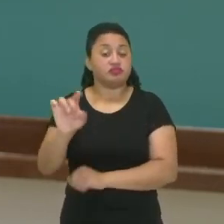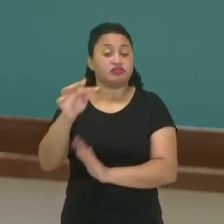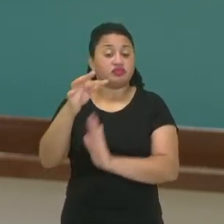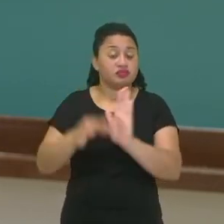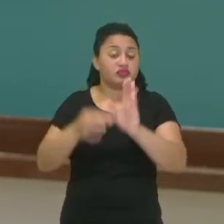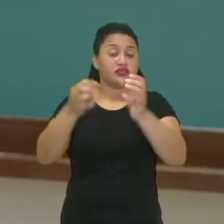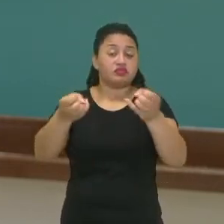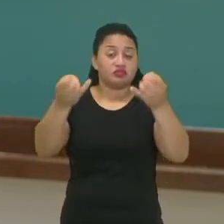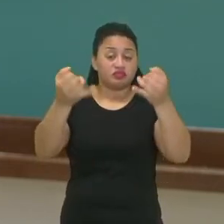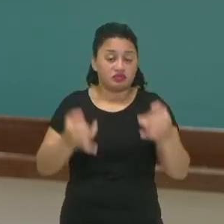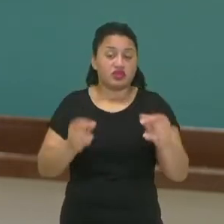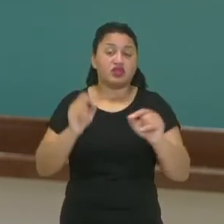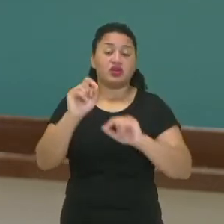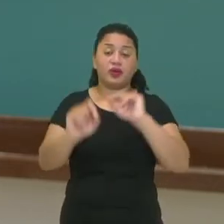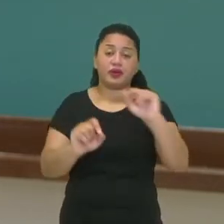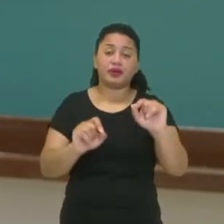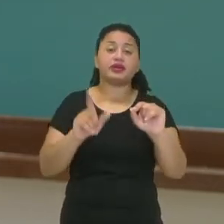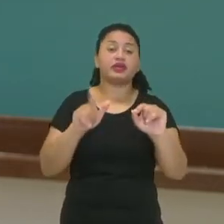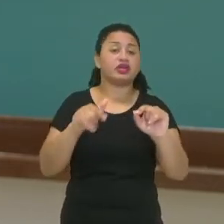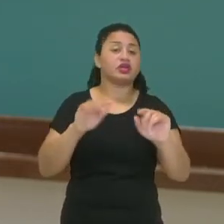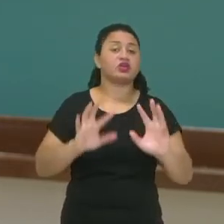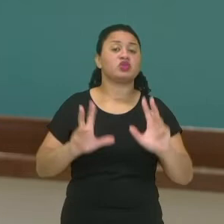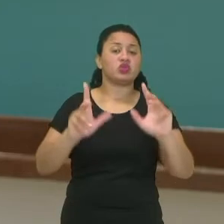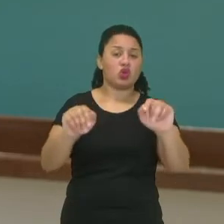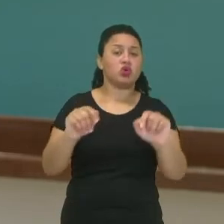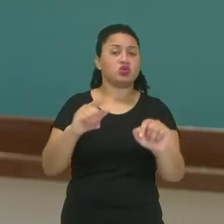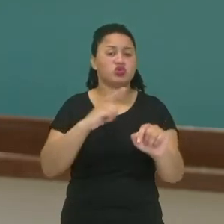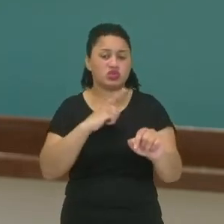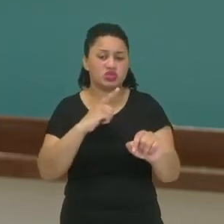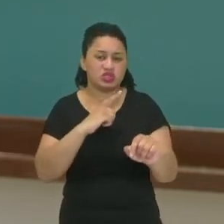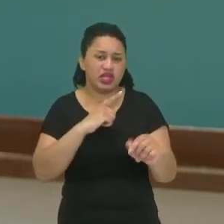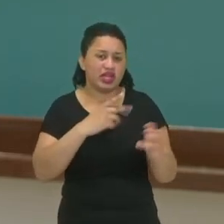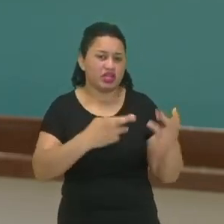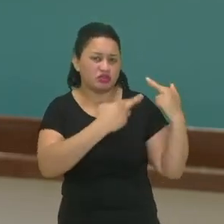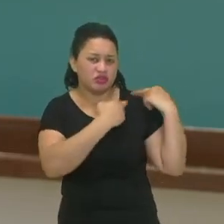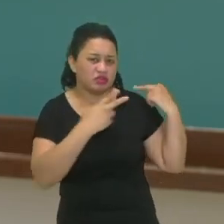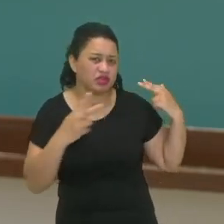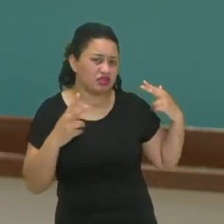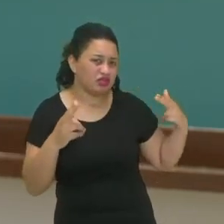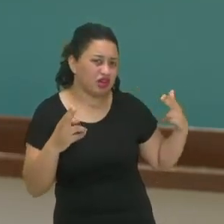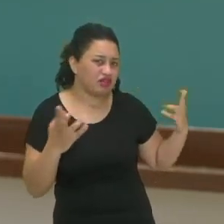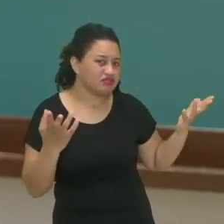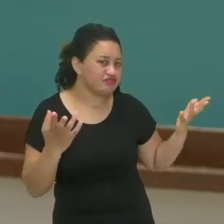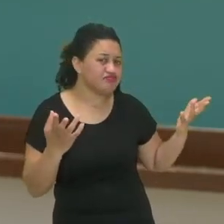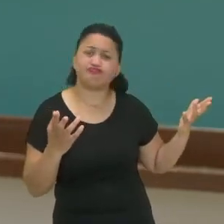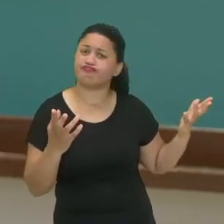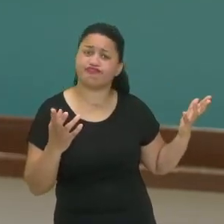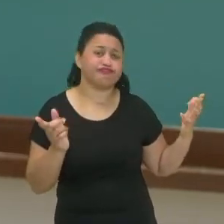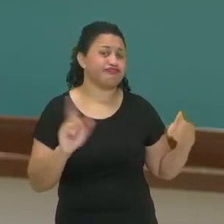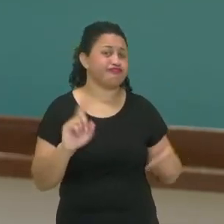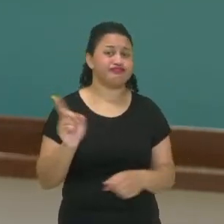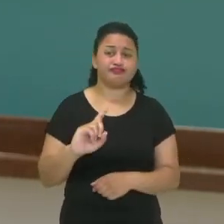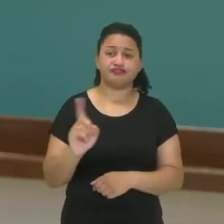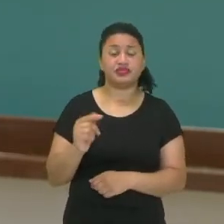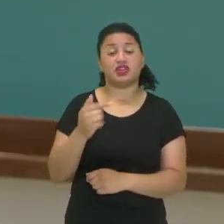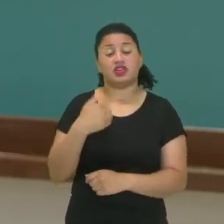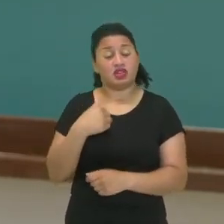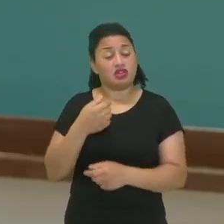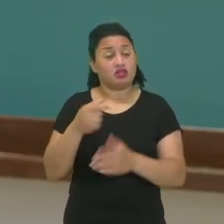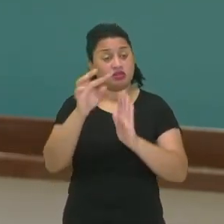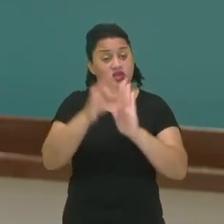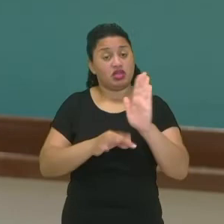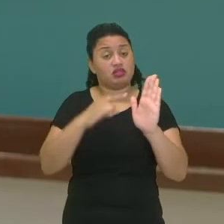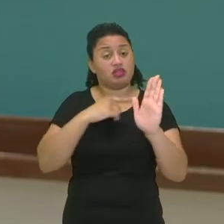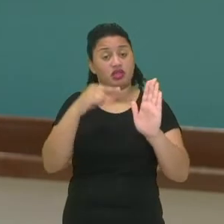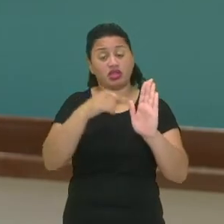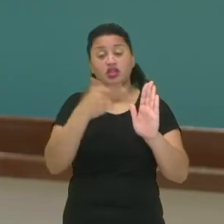para isso, fala nesse sentido. Todo mundo tem a mesma responsabilidade? Não. O texto fala que não há responsabilidade para